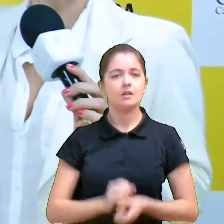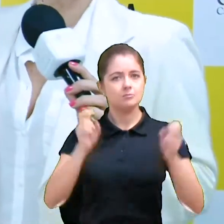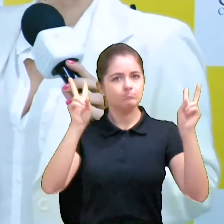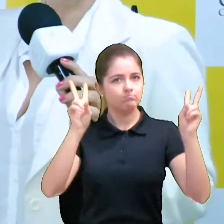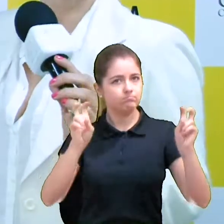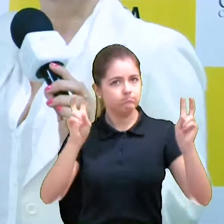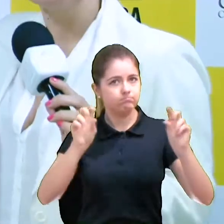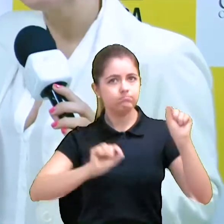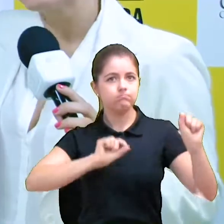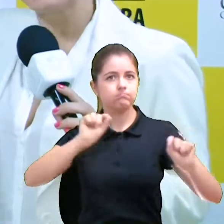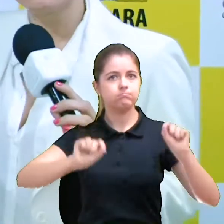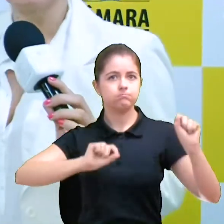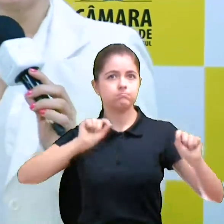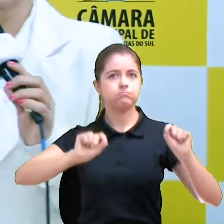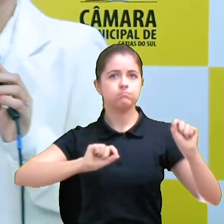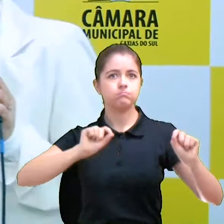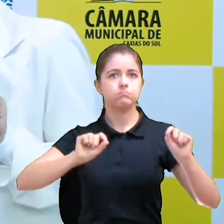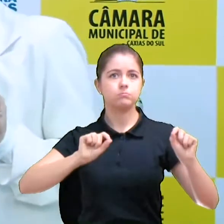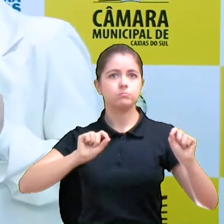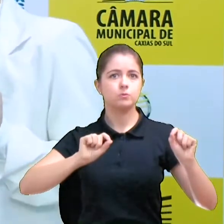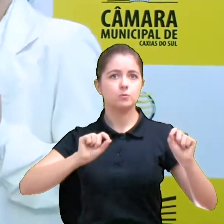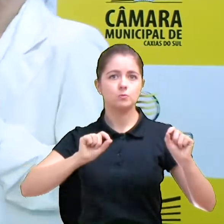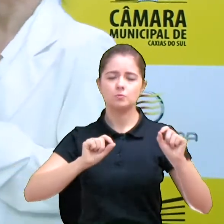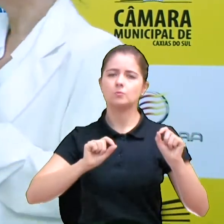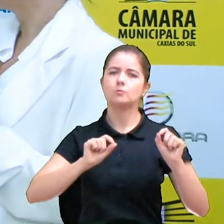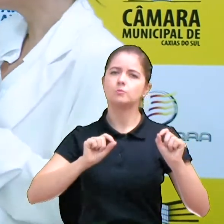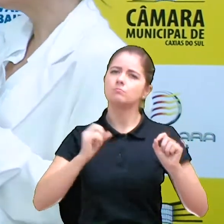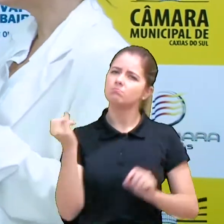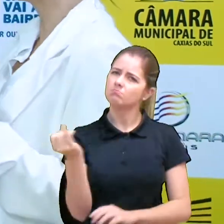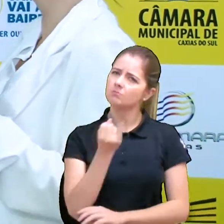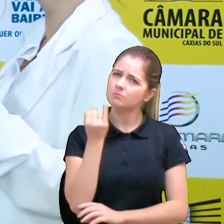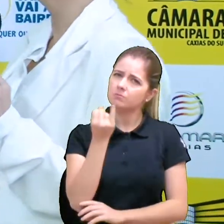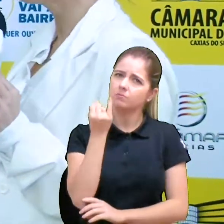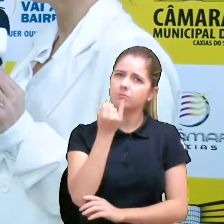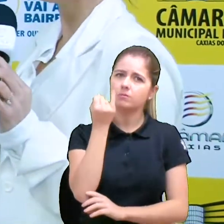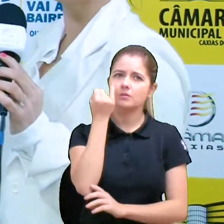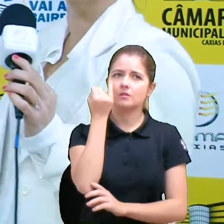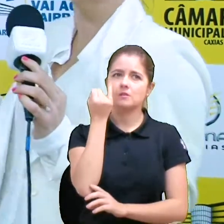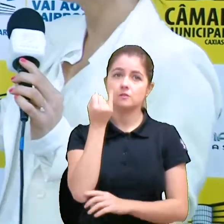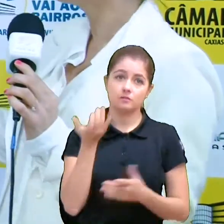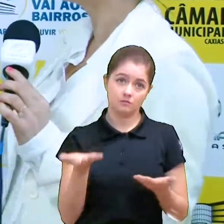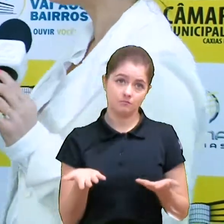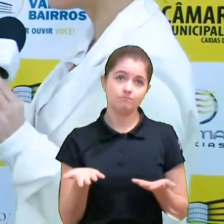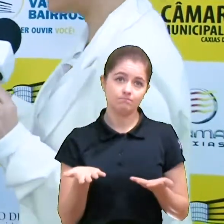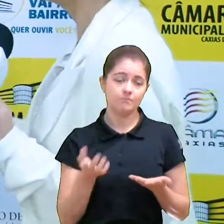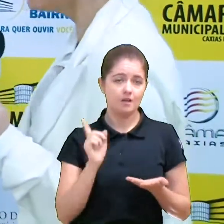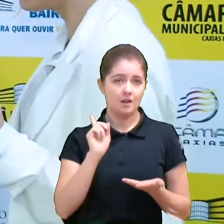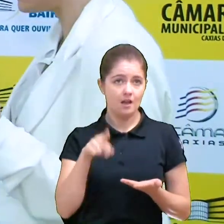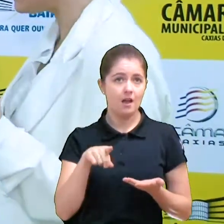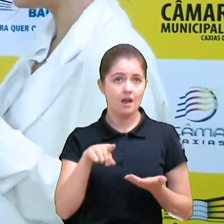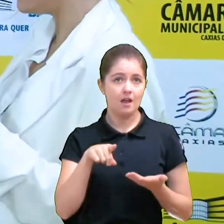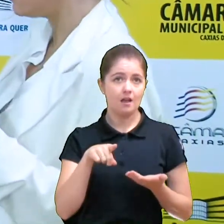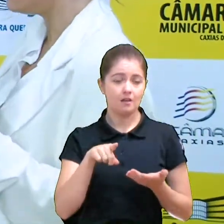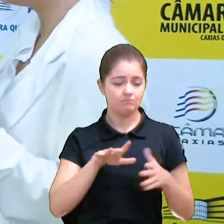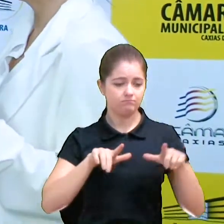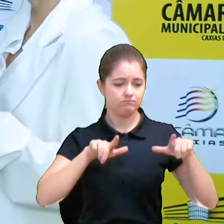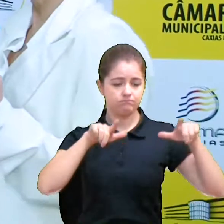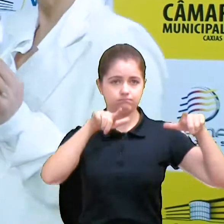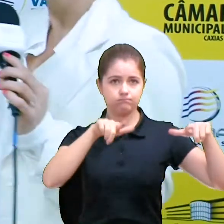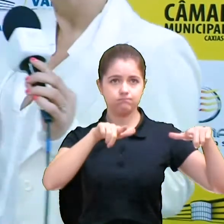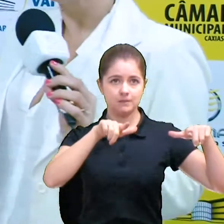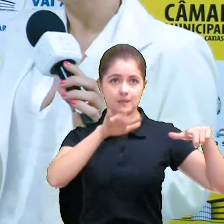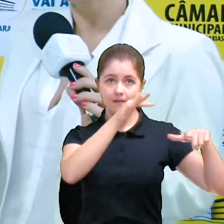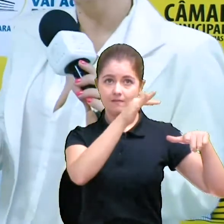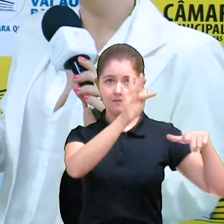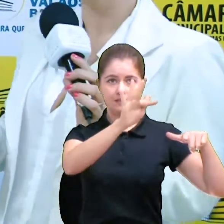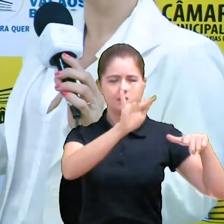tema extremamente importante, que é um tema que no cenário federal já é muito conhecido,